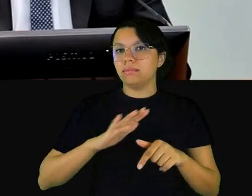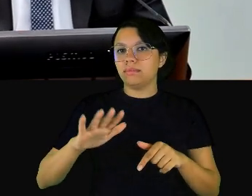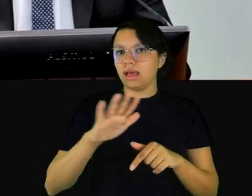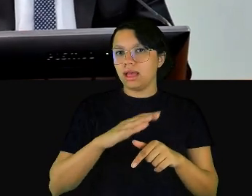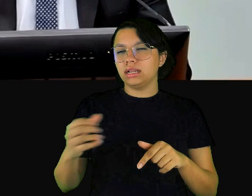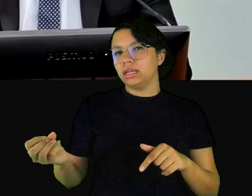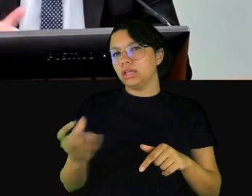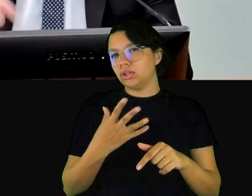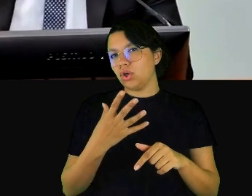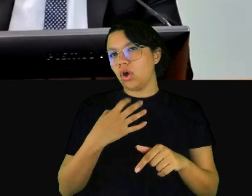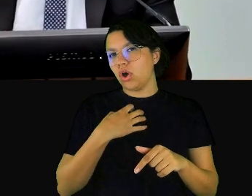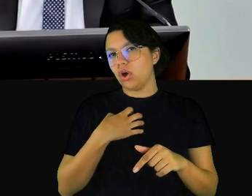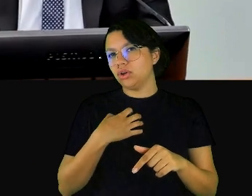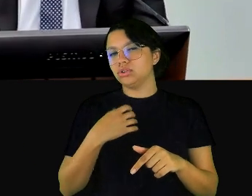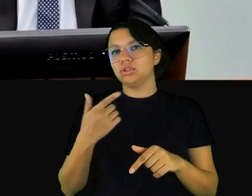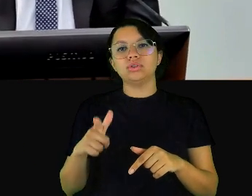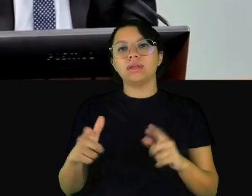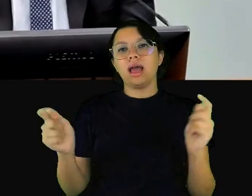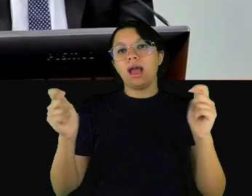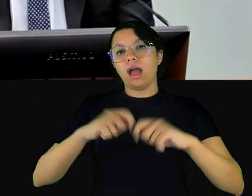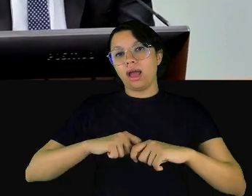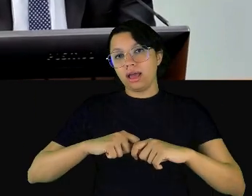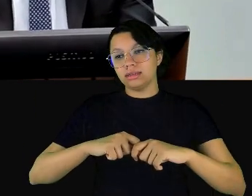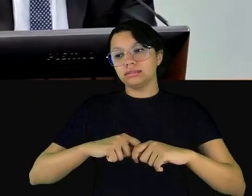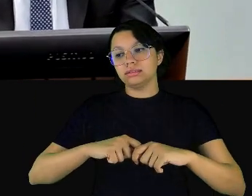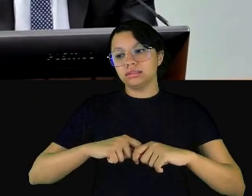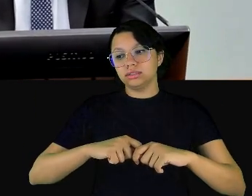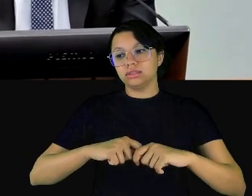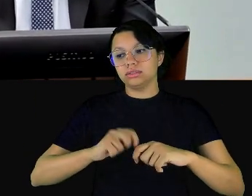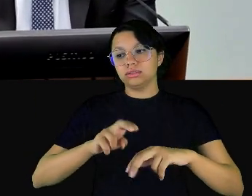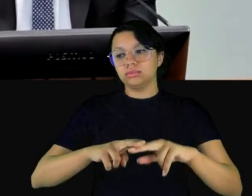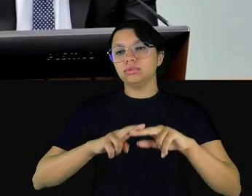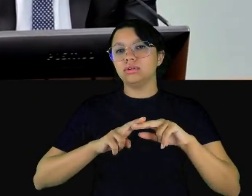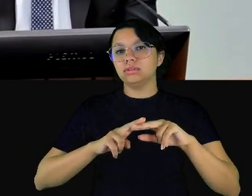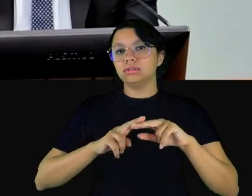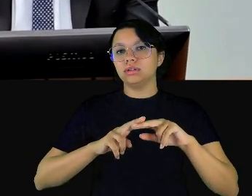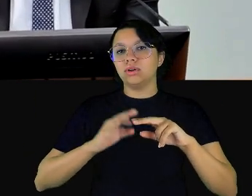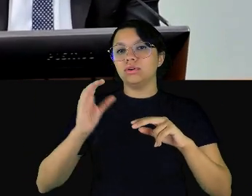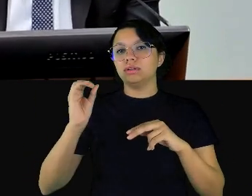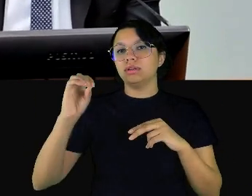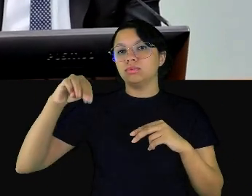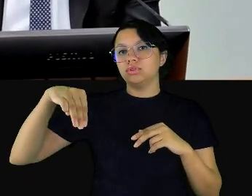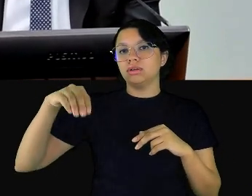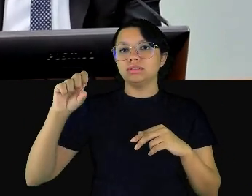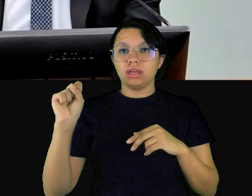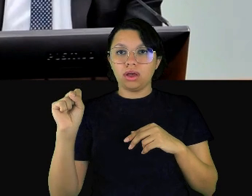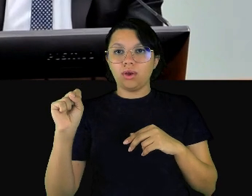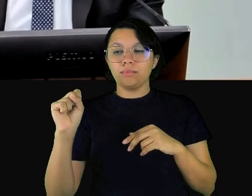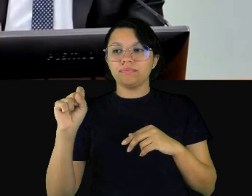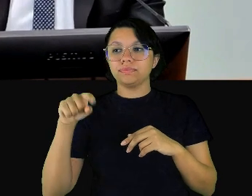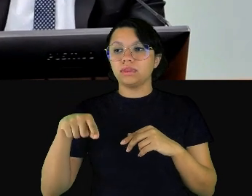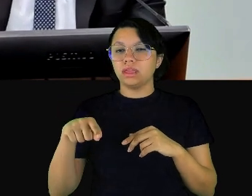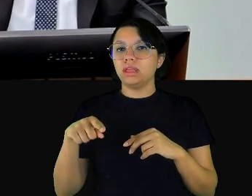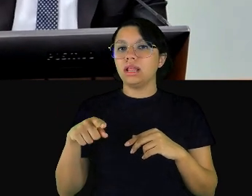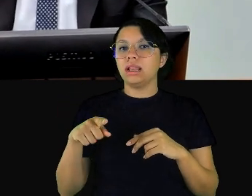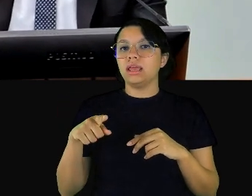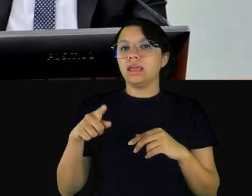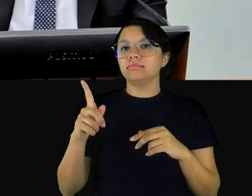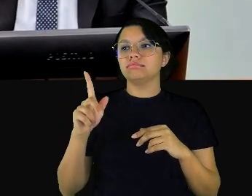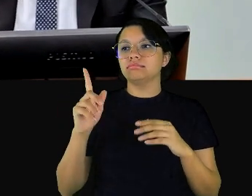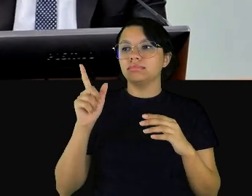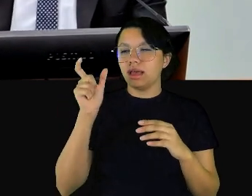nova que tem da incapacidade pela Organização Mundial de Saúde, ele acaba sendo muito